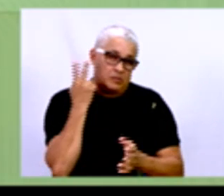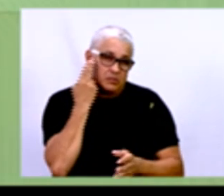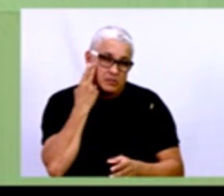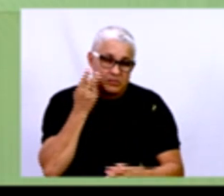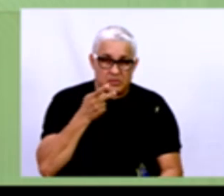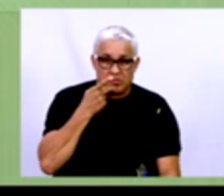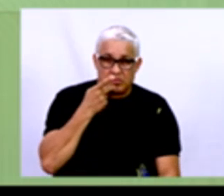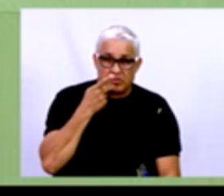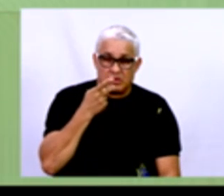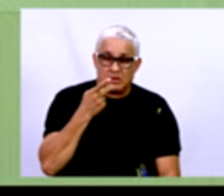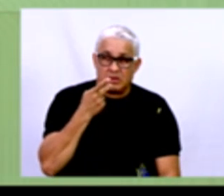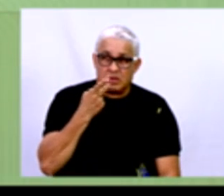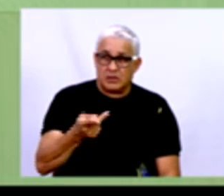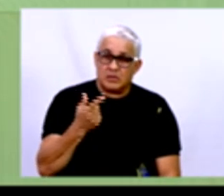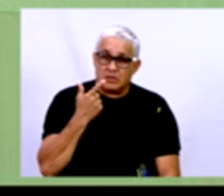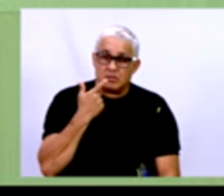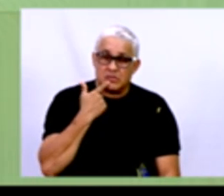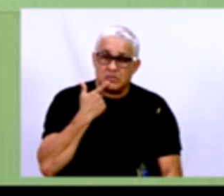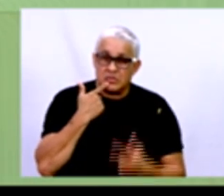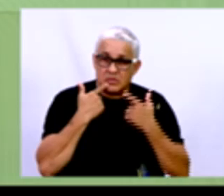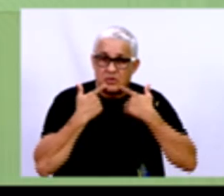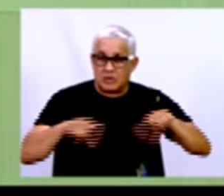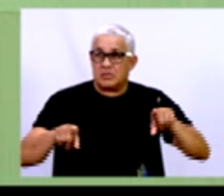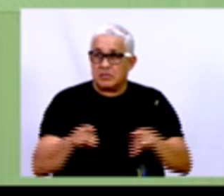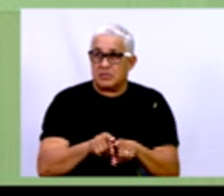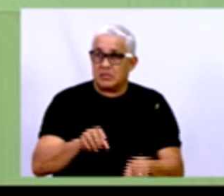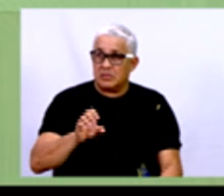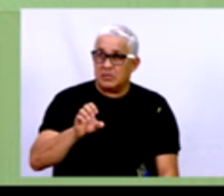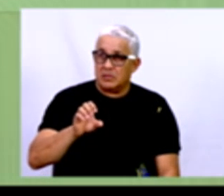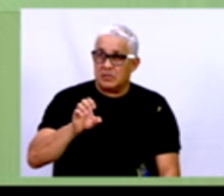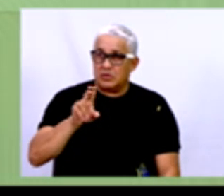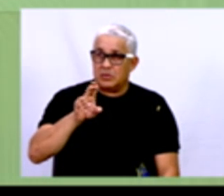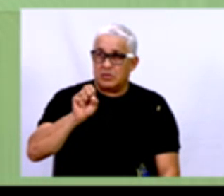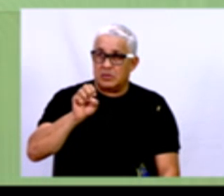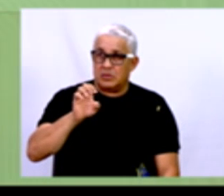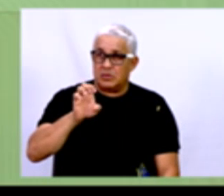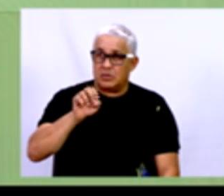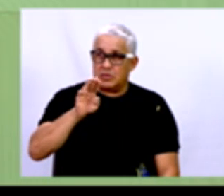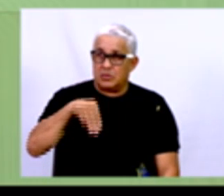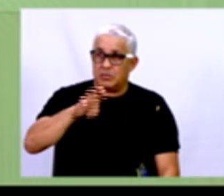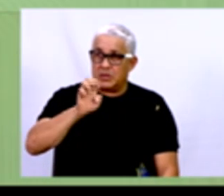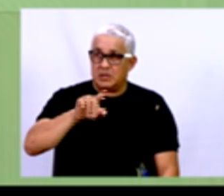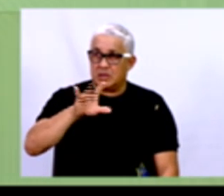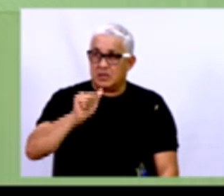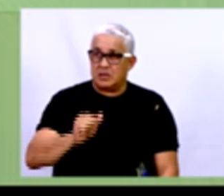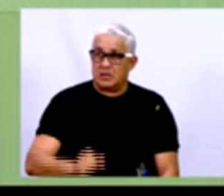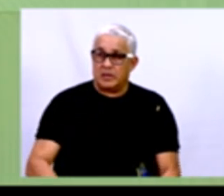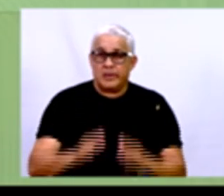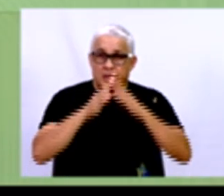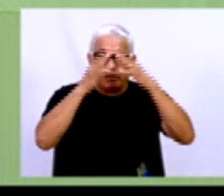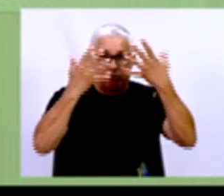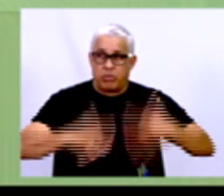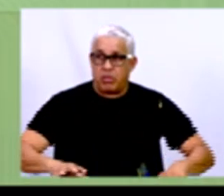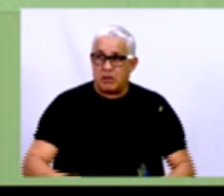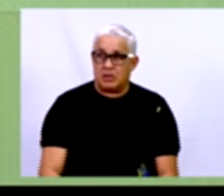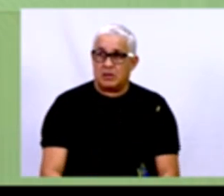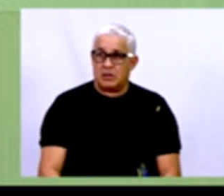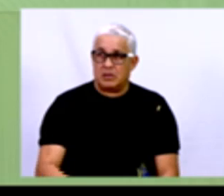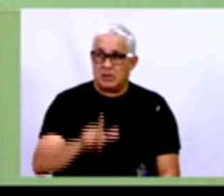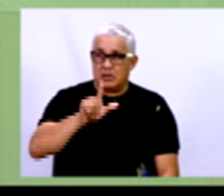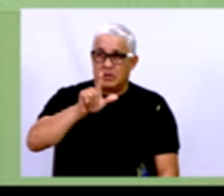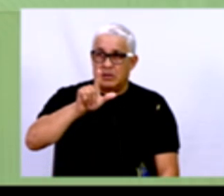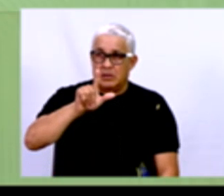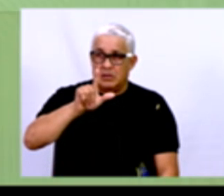então. Sucumbência é a casa caiu. Legítima defesa, bateu, levou.